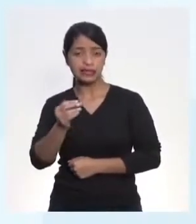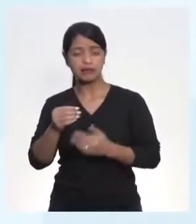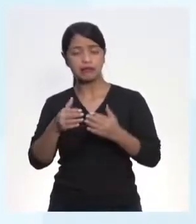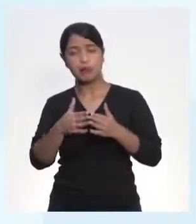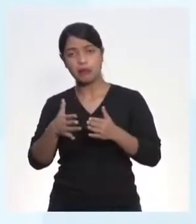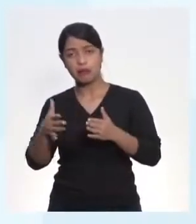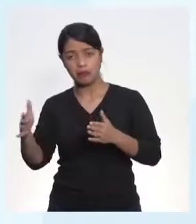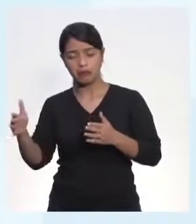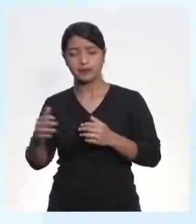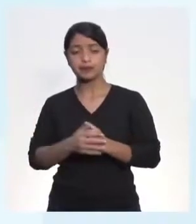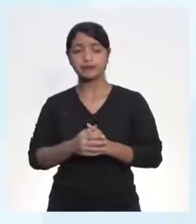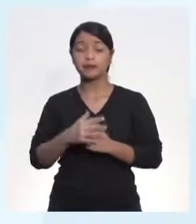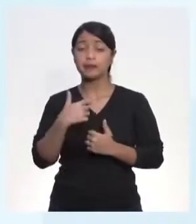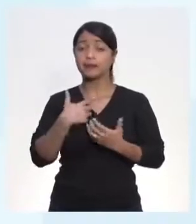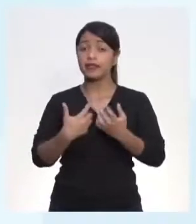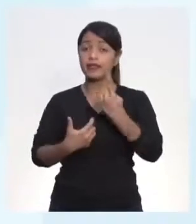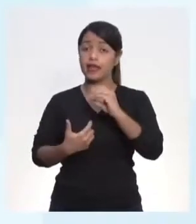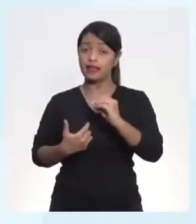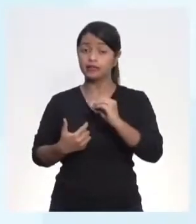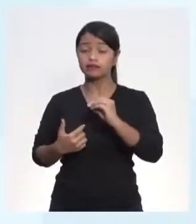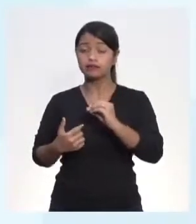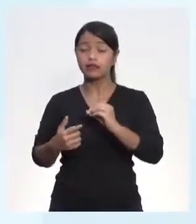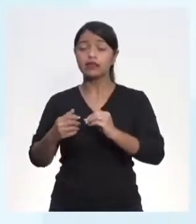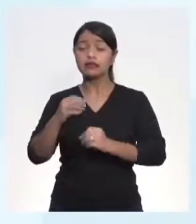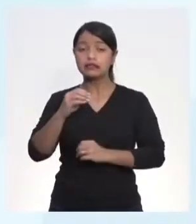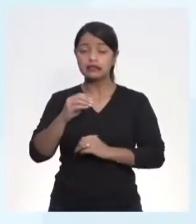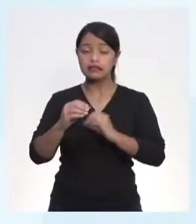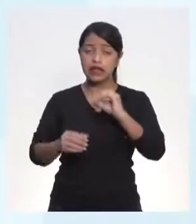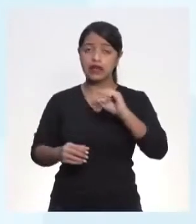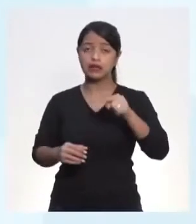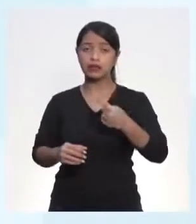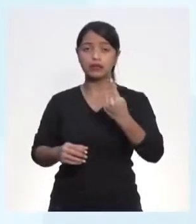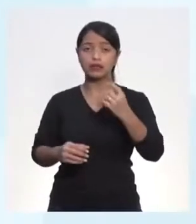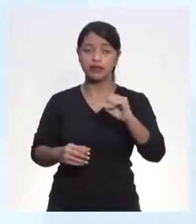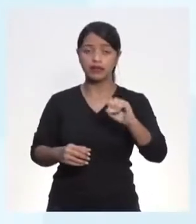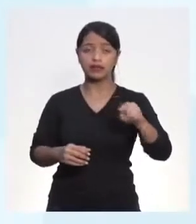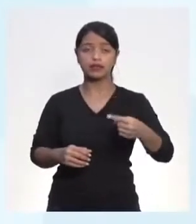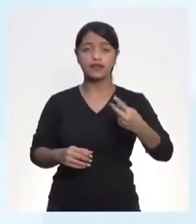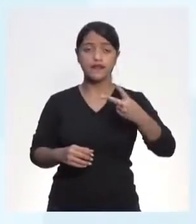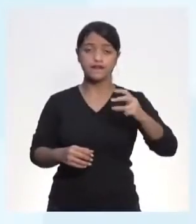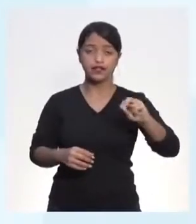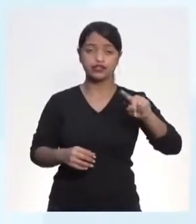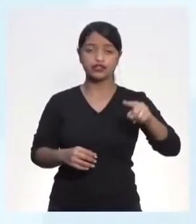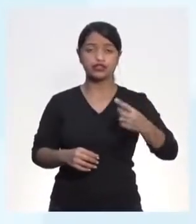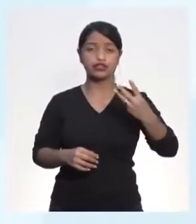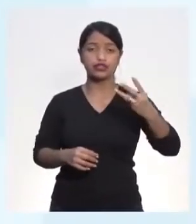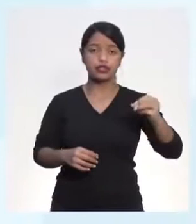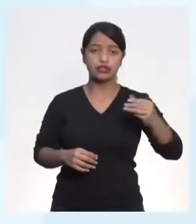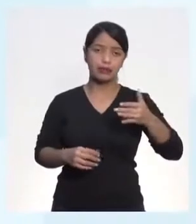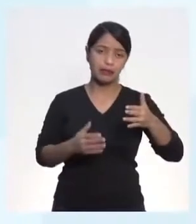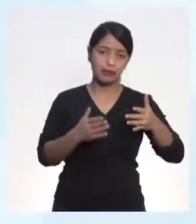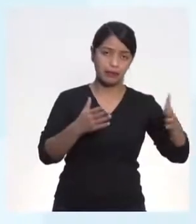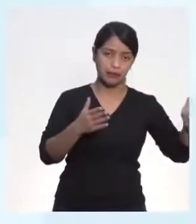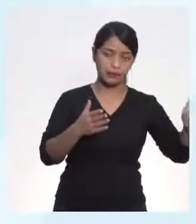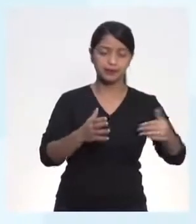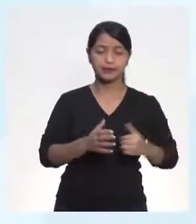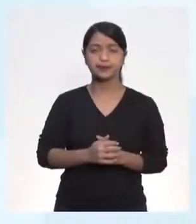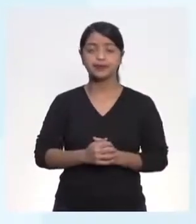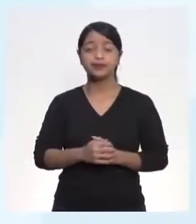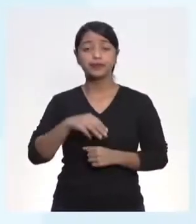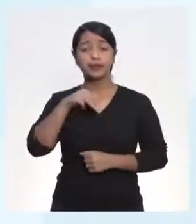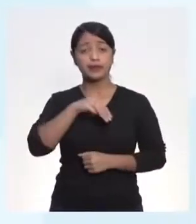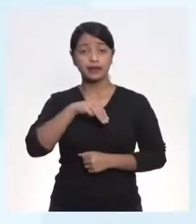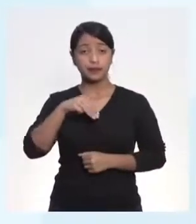múltiplos de 10 também. 0, 10, 20, 30 e assim por diante. O MMC, nesse caso aí, o